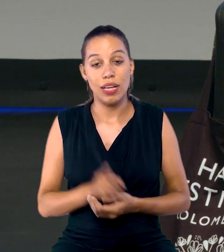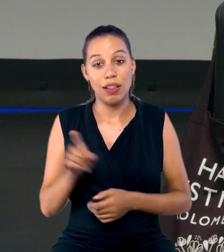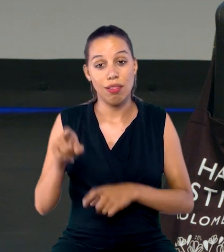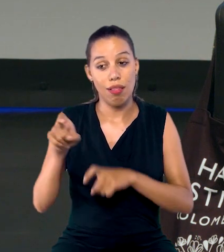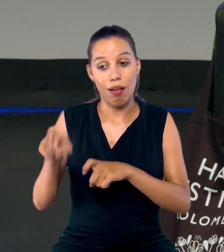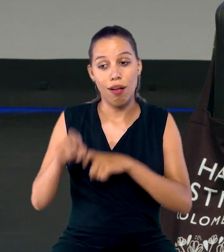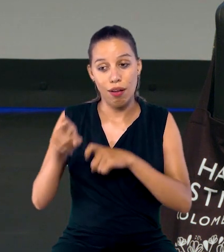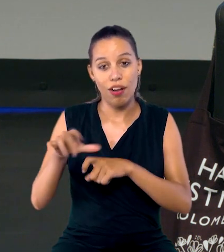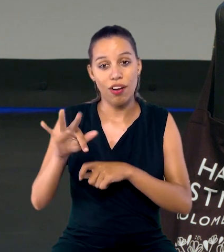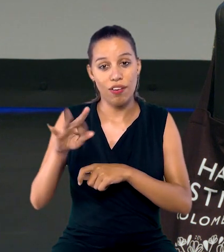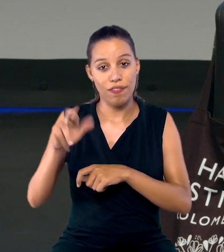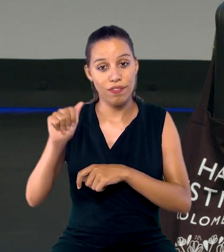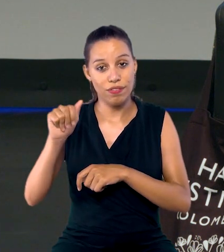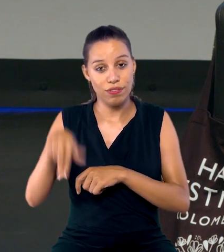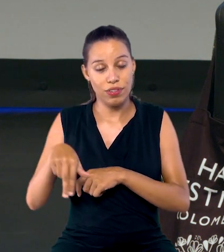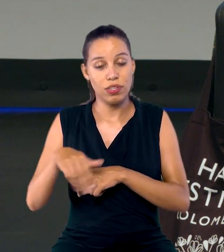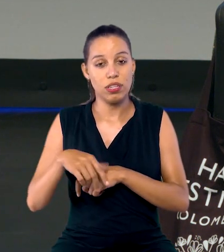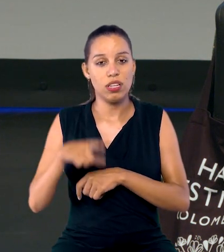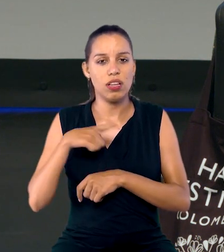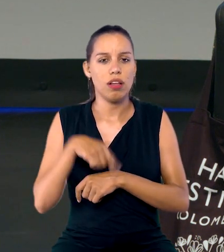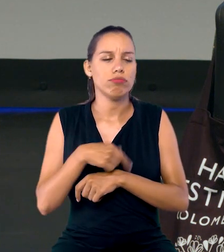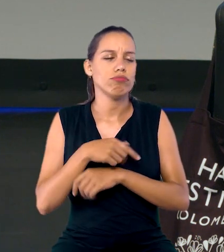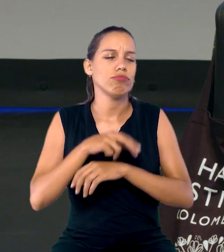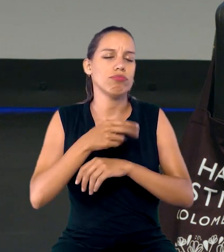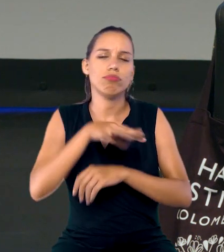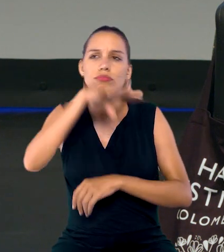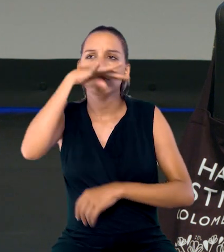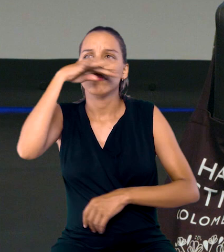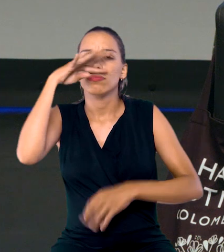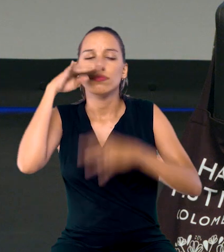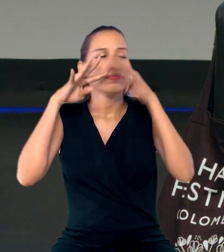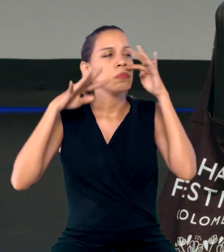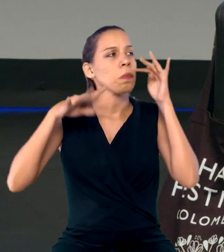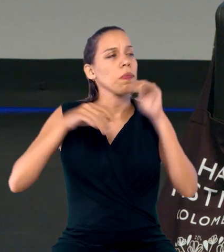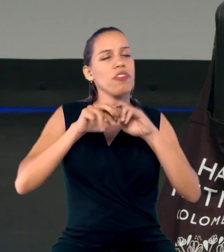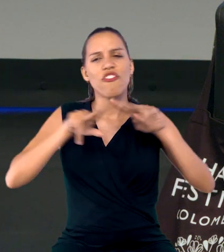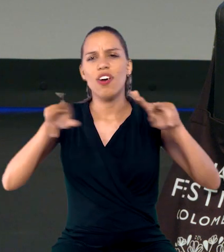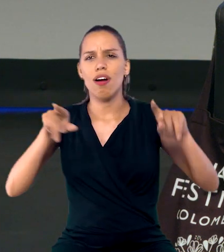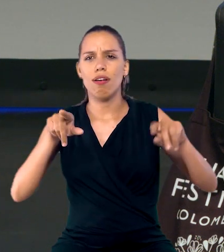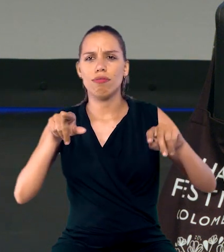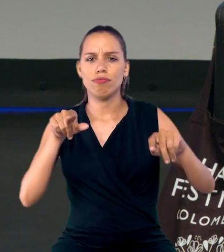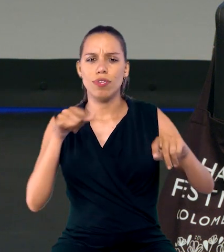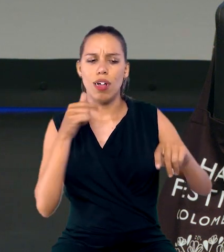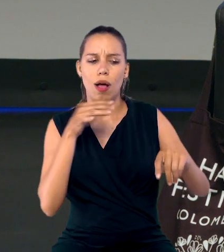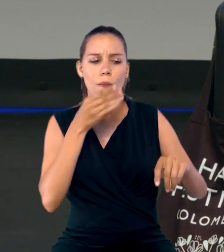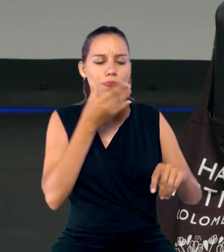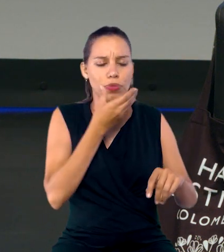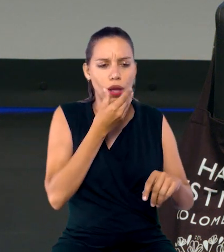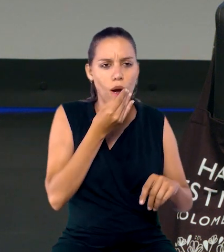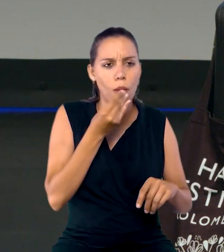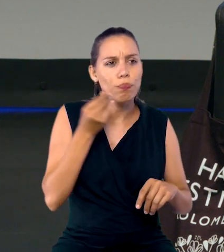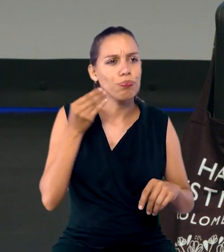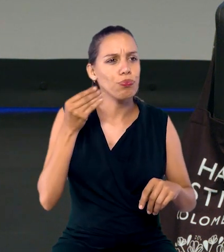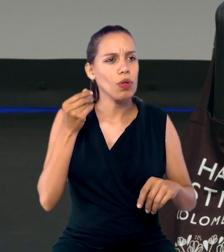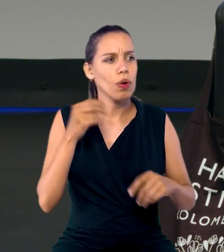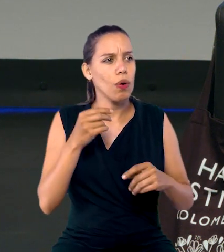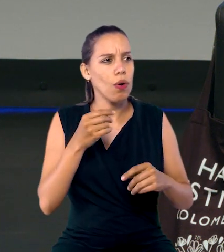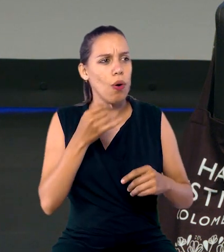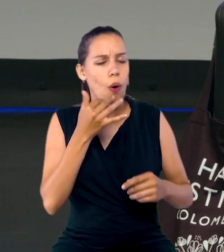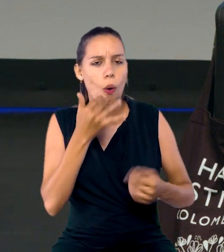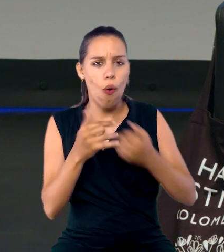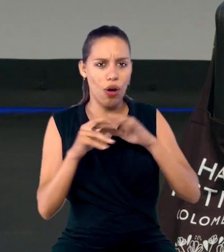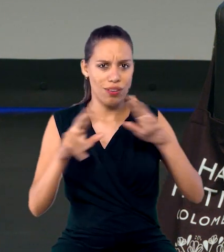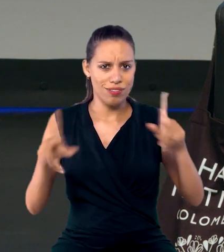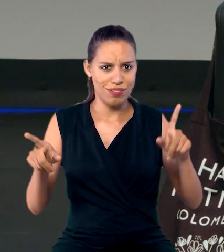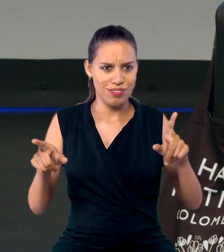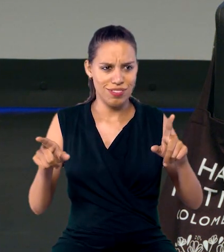na roça da Parenta Fran, há todo tipo de aromas, há muitos sabores, imensas cores. Na roça